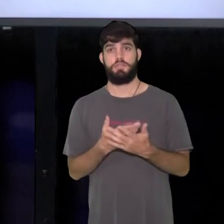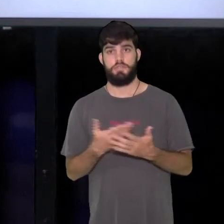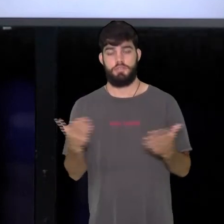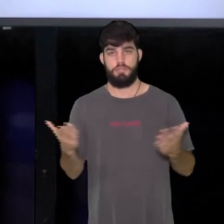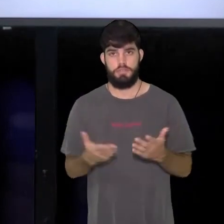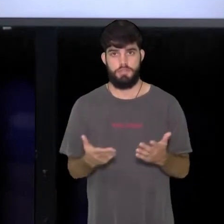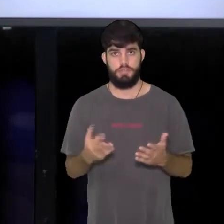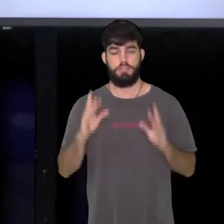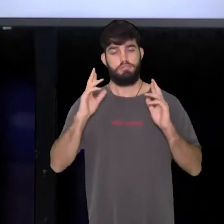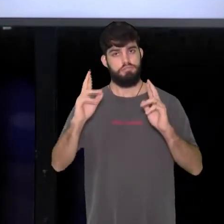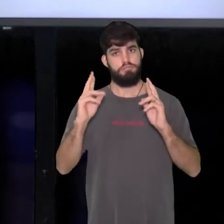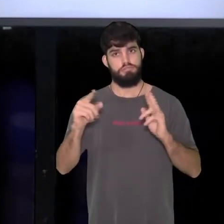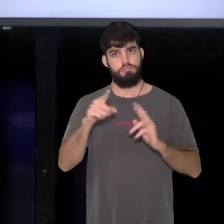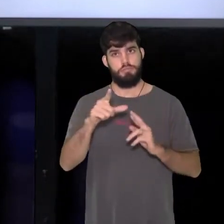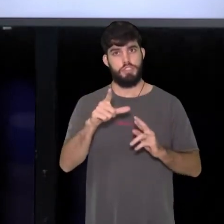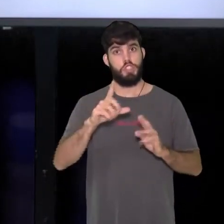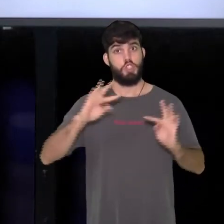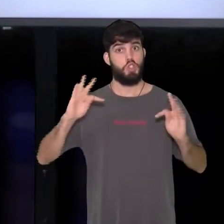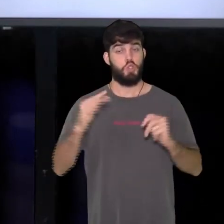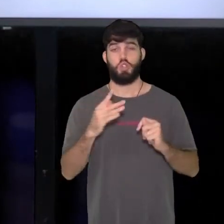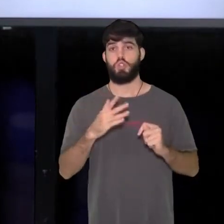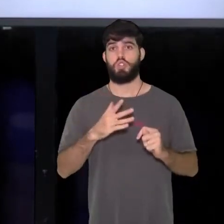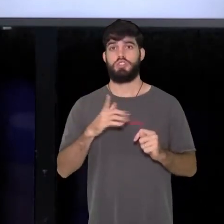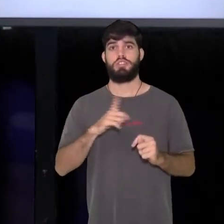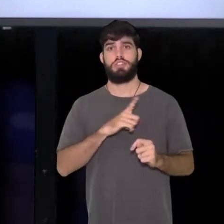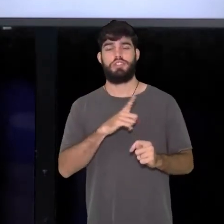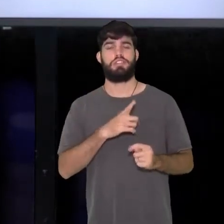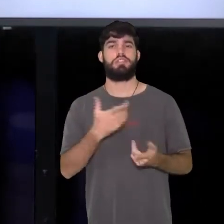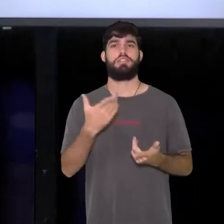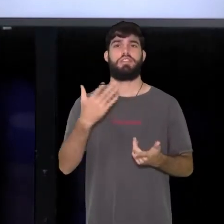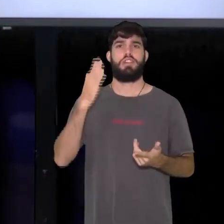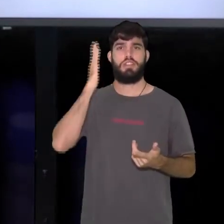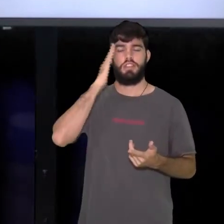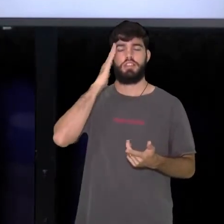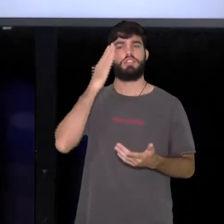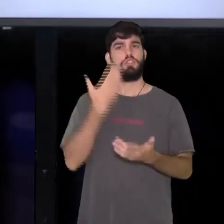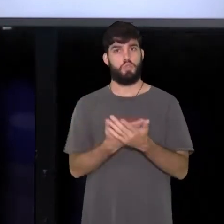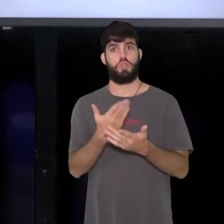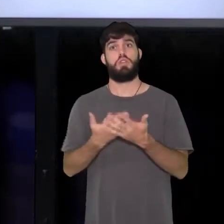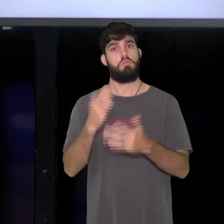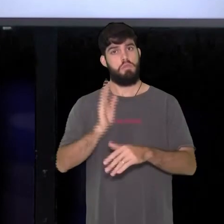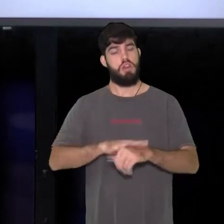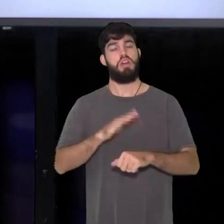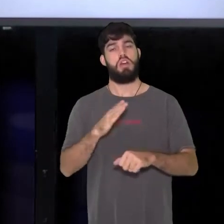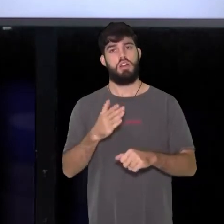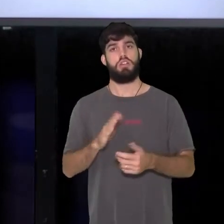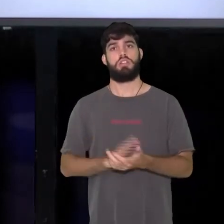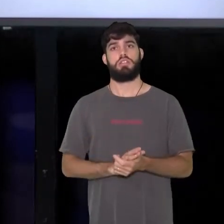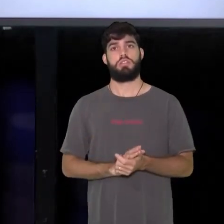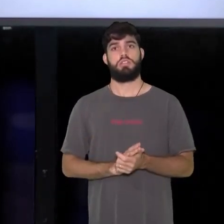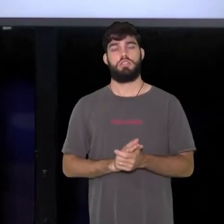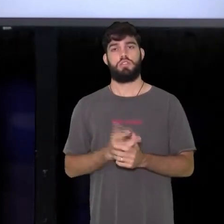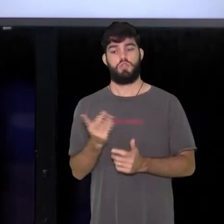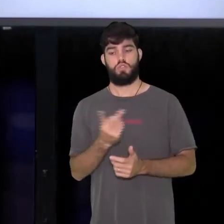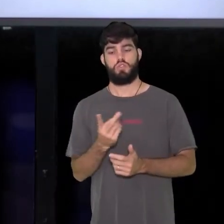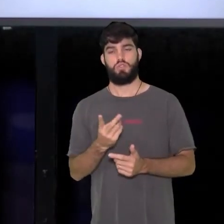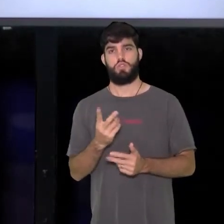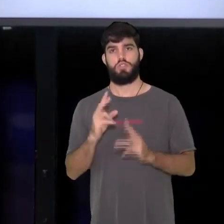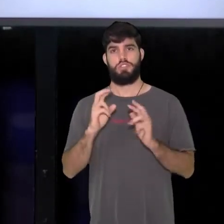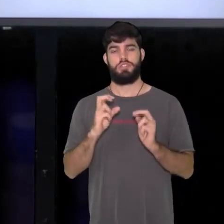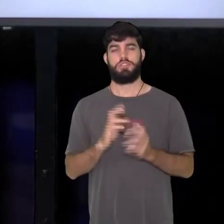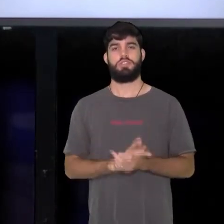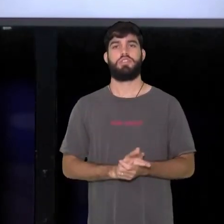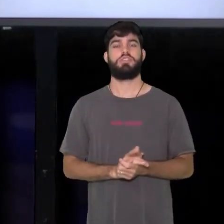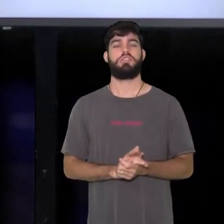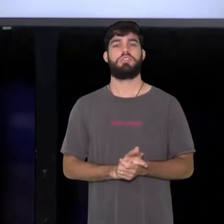de hoje. Espero que todos tenham entendido, estudem um pouquinho mais sobre elementos verbais e não verbais. A